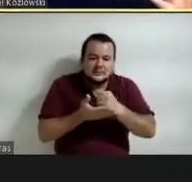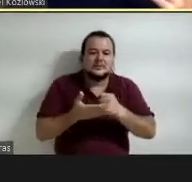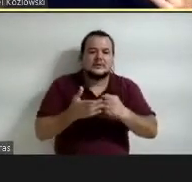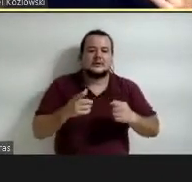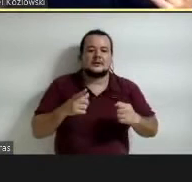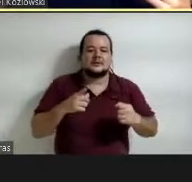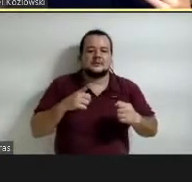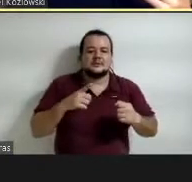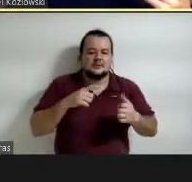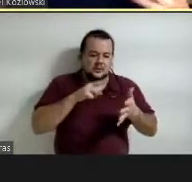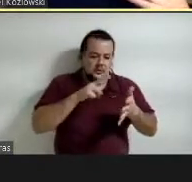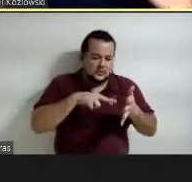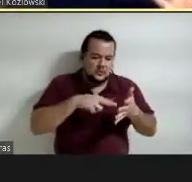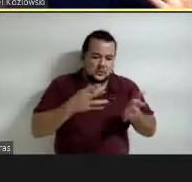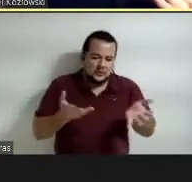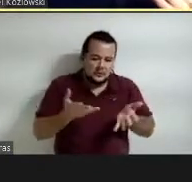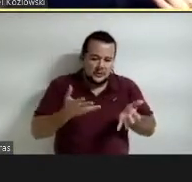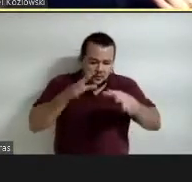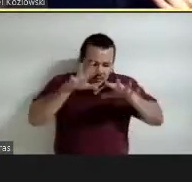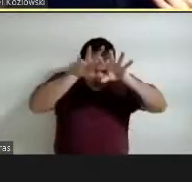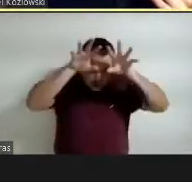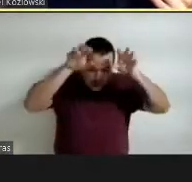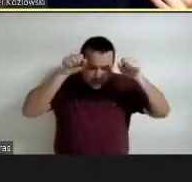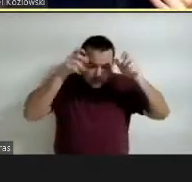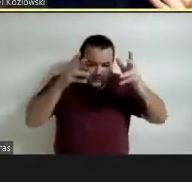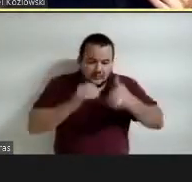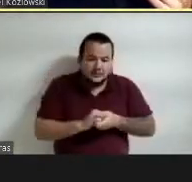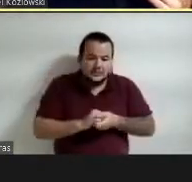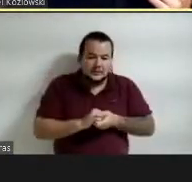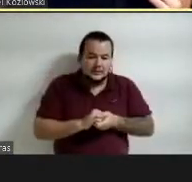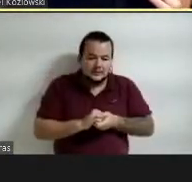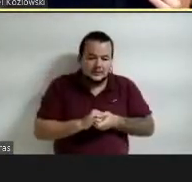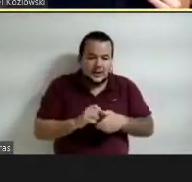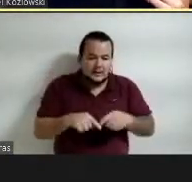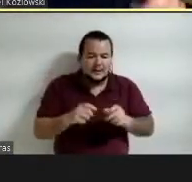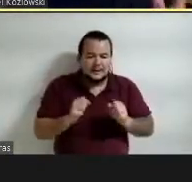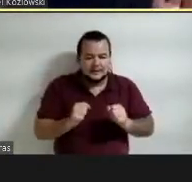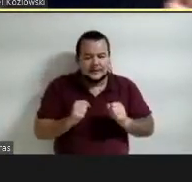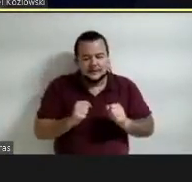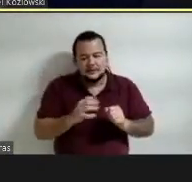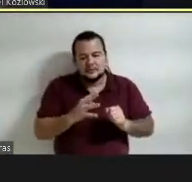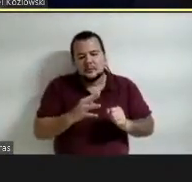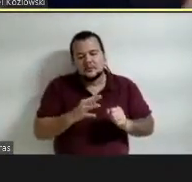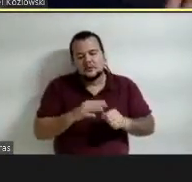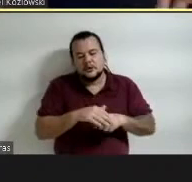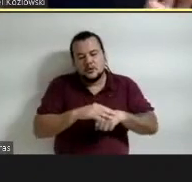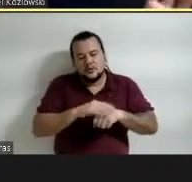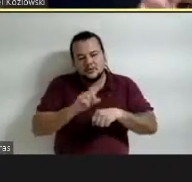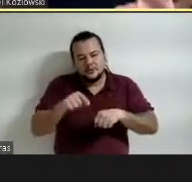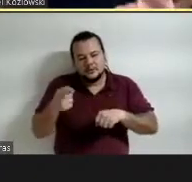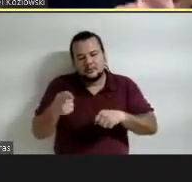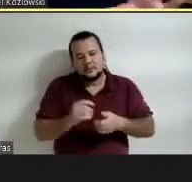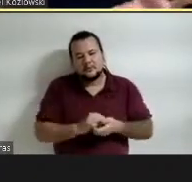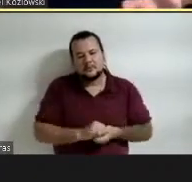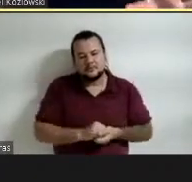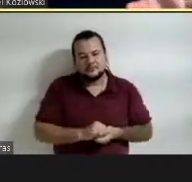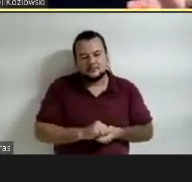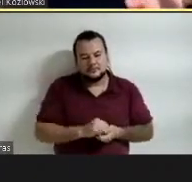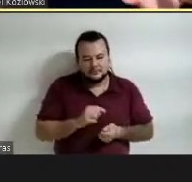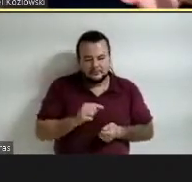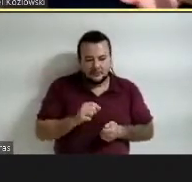olhando agora sobre a Amazônia, mas a gente pode conversar mais sobre isso depois. Ou seja, esse primeiro mapa se